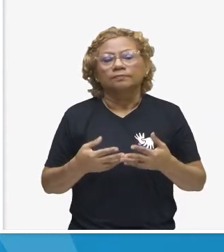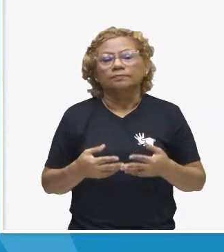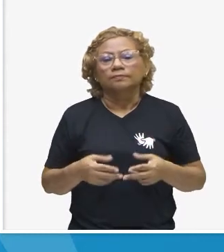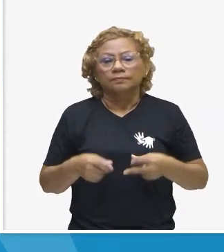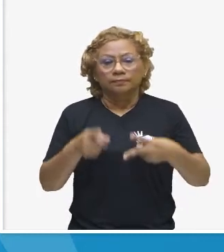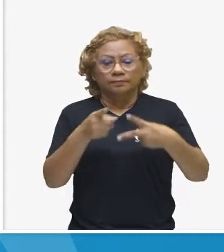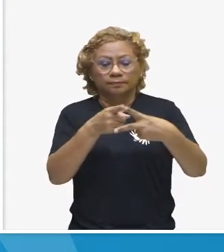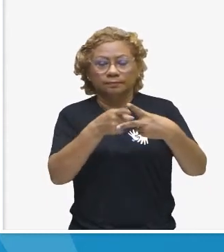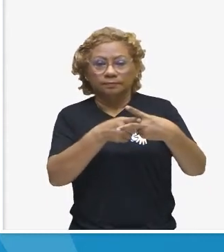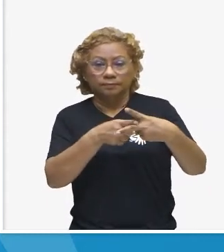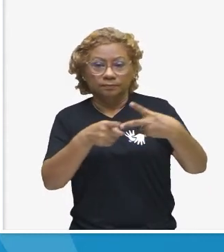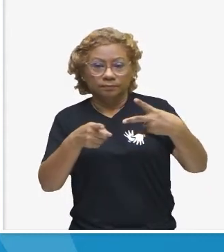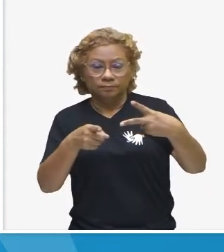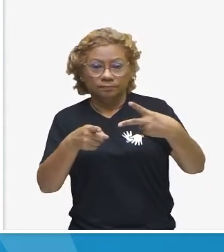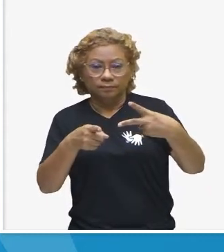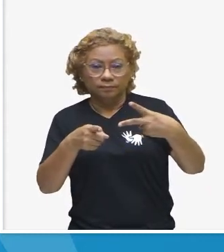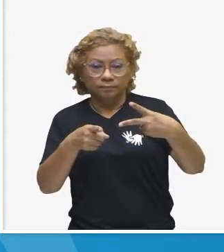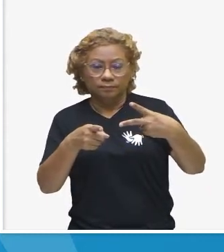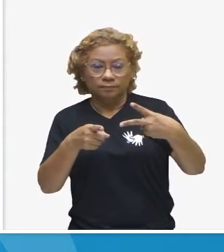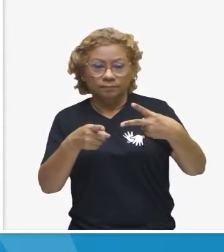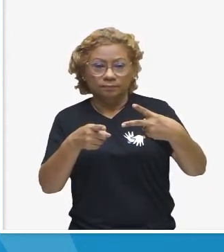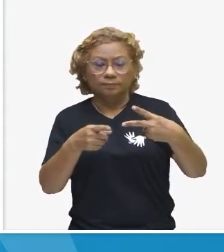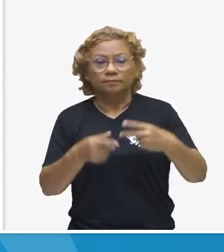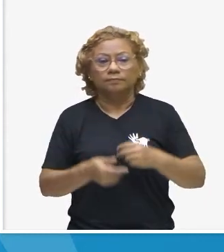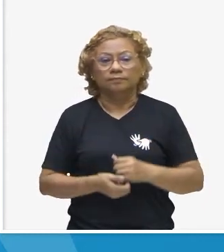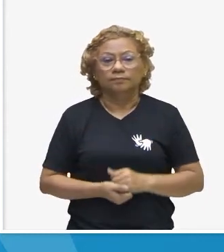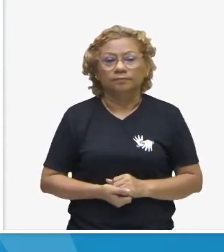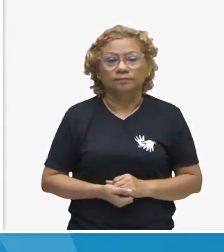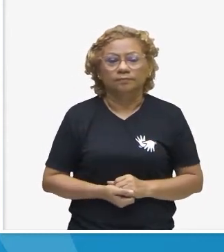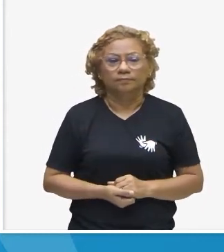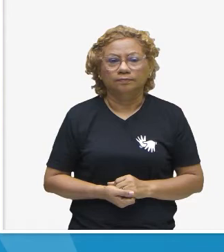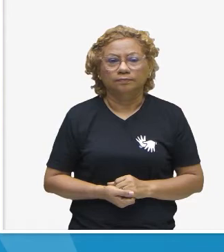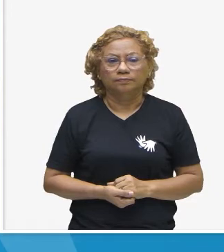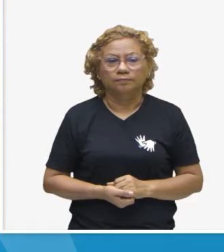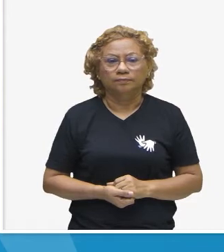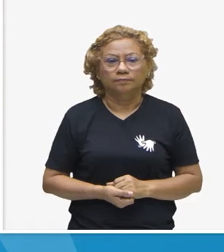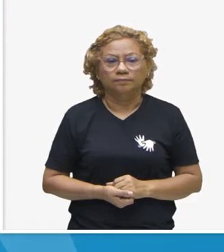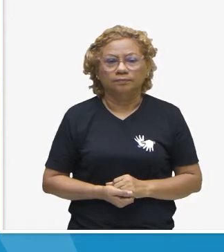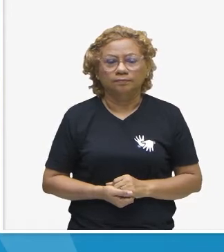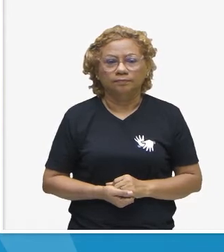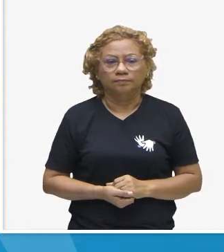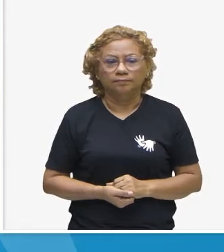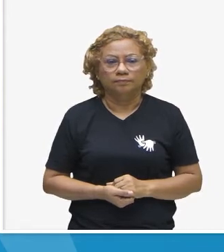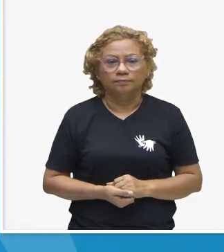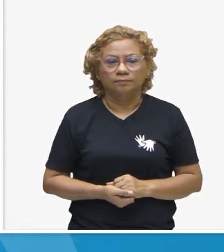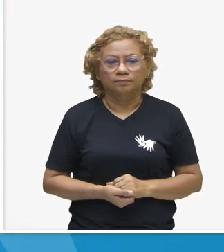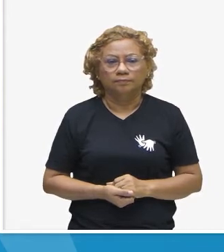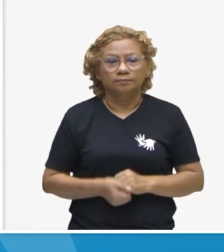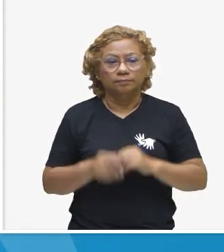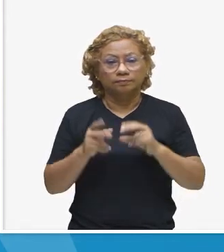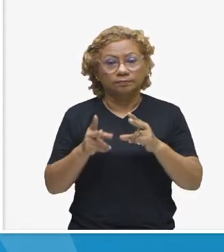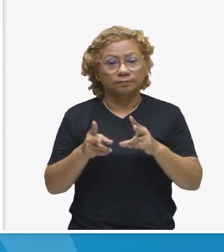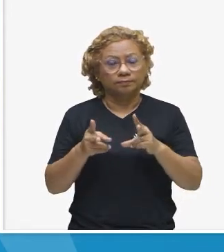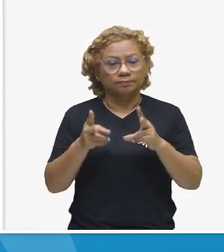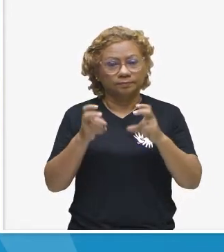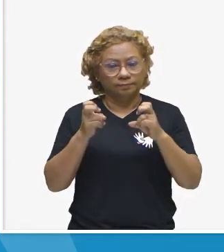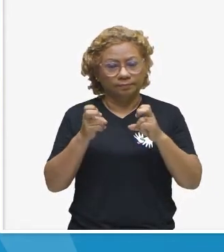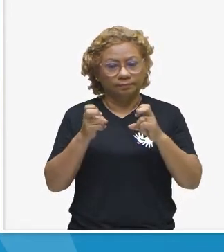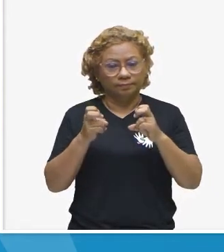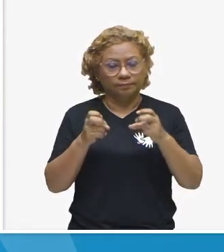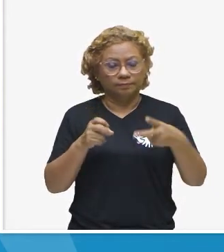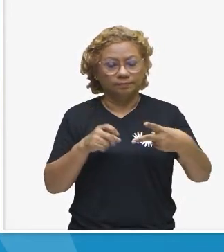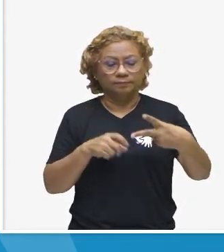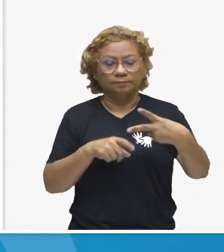Essa semirreta, ela tem um ponto de origem.